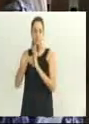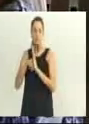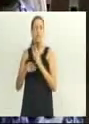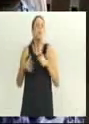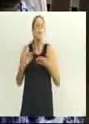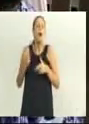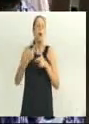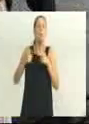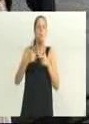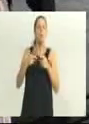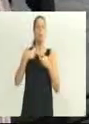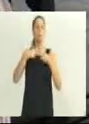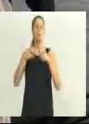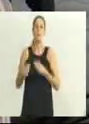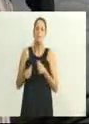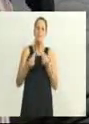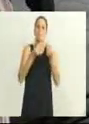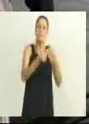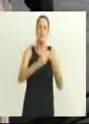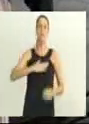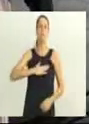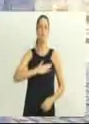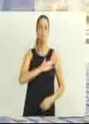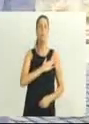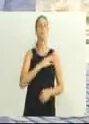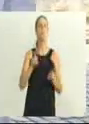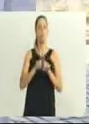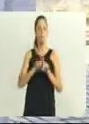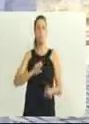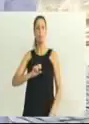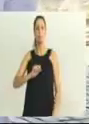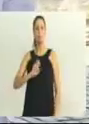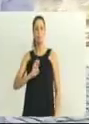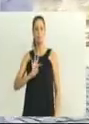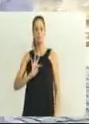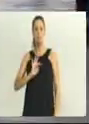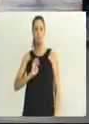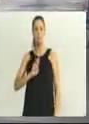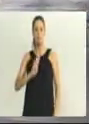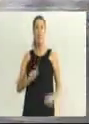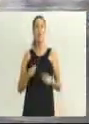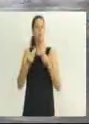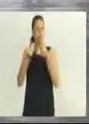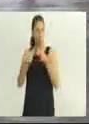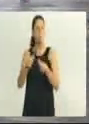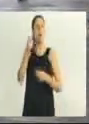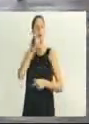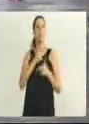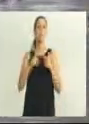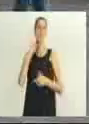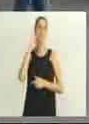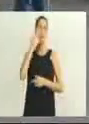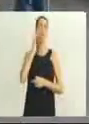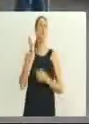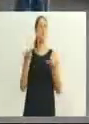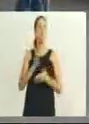do prefeito, do presidente do CETERB, e para a gente cobrar a resolução. Então, hoje nós fizemos uma visita às estruturas dos terminais e estações